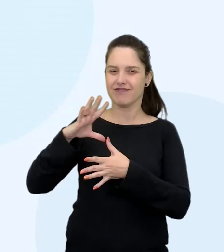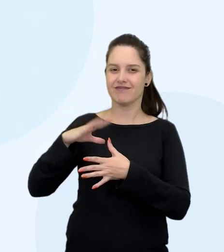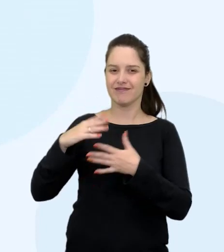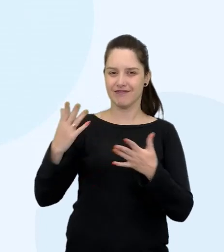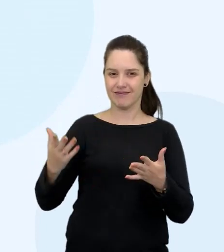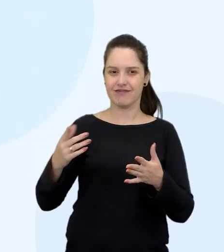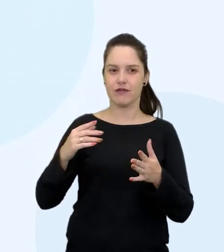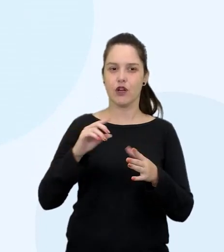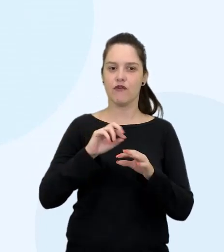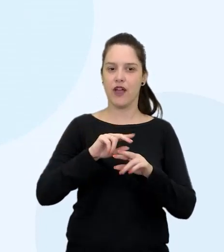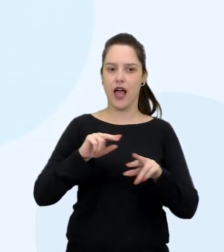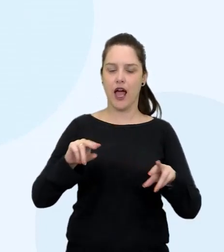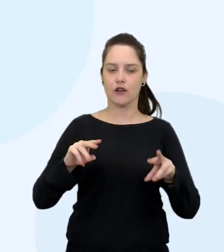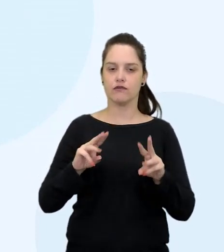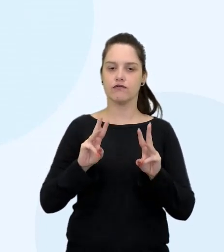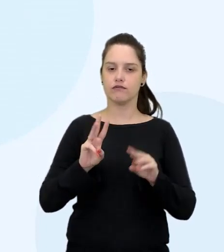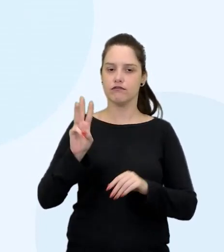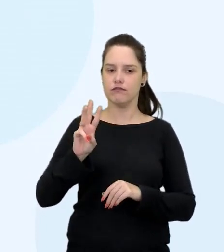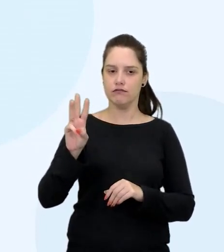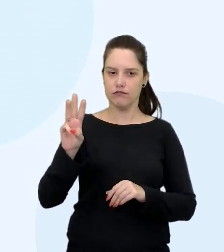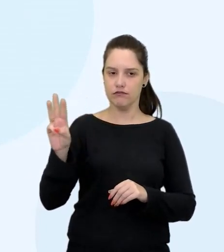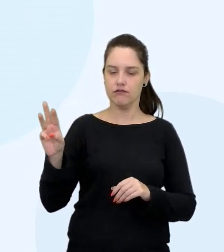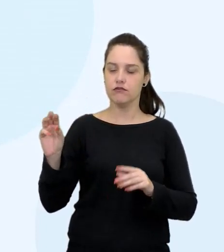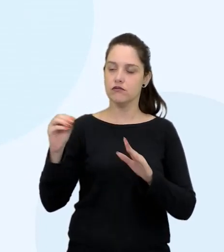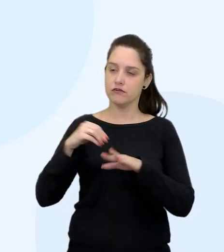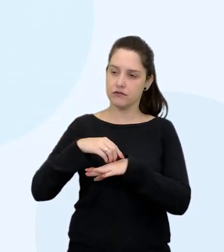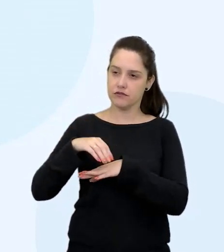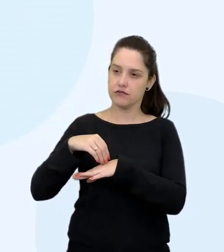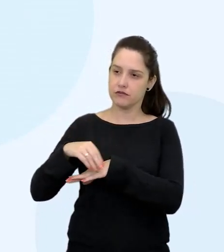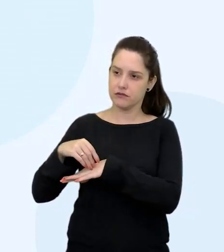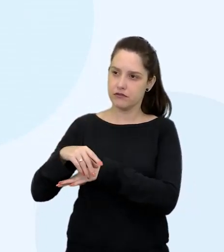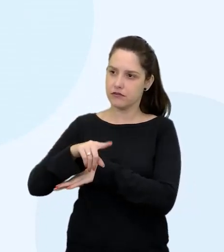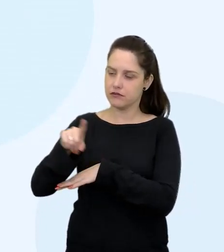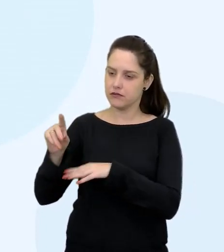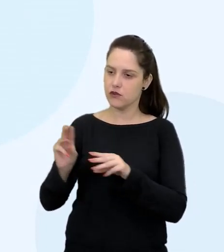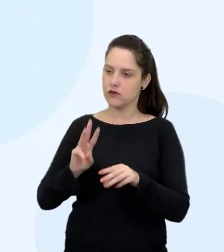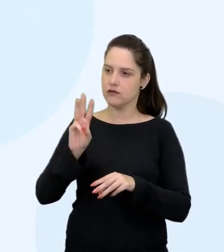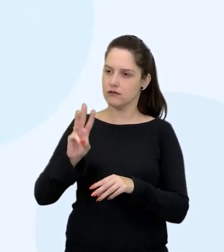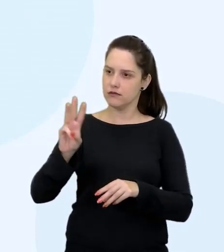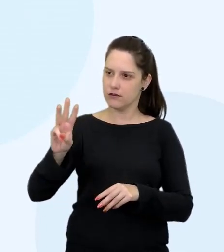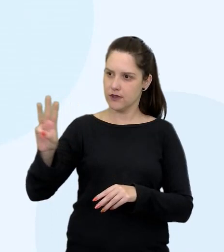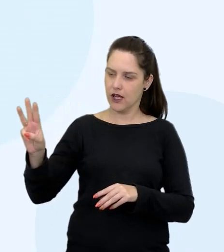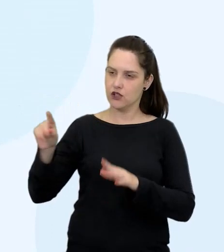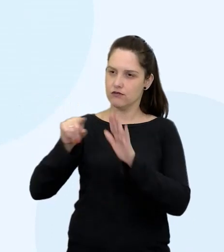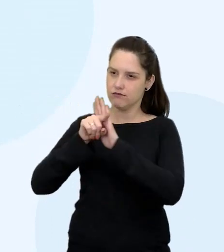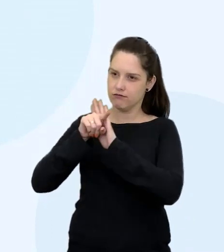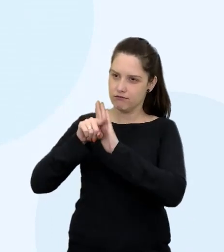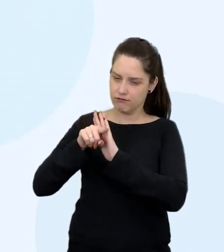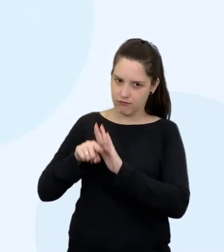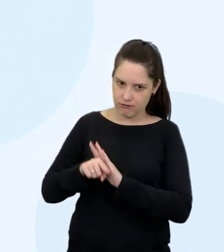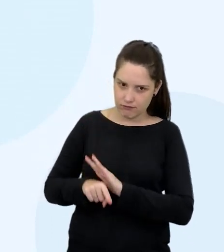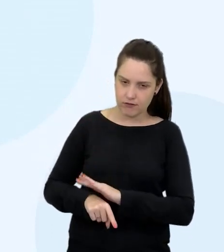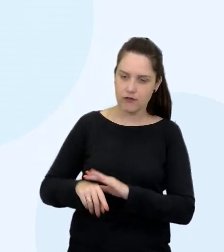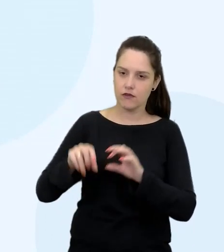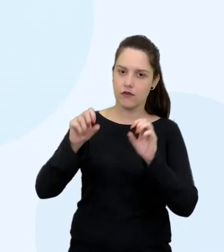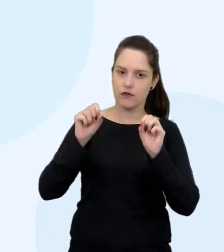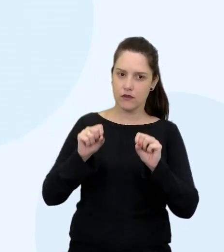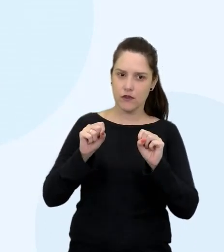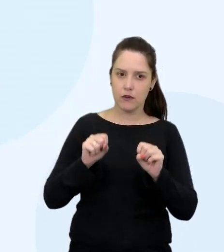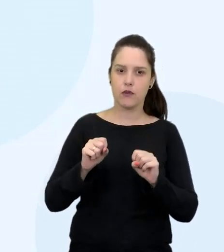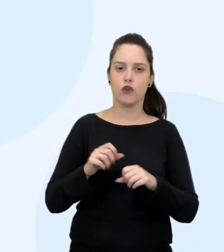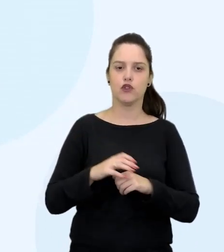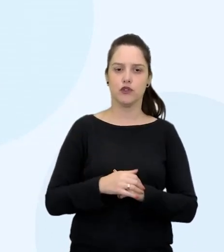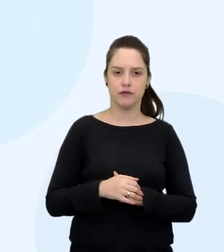Mafê já falasse um pouquinho do Cortázar também. Então, as sugestões para você fazer o glossário tem no Padlet, tem no Evernote, tem no Planner, mas você pode fazer uma